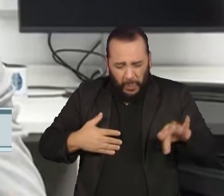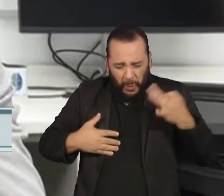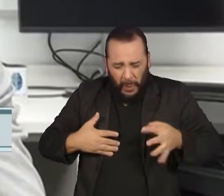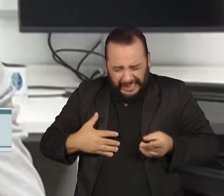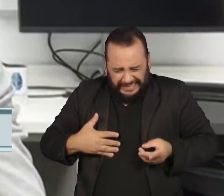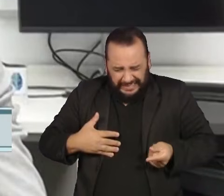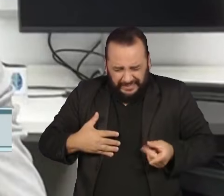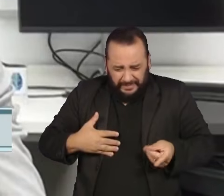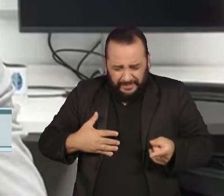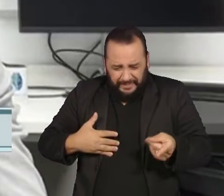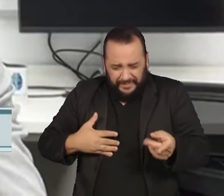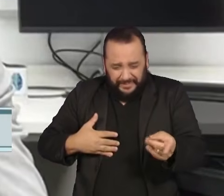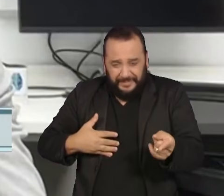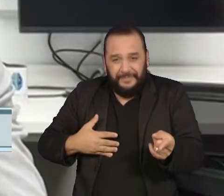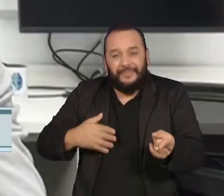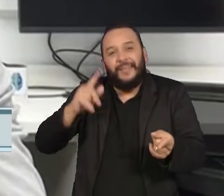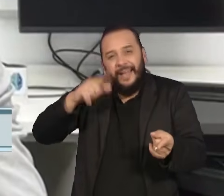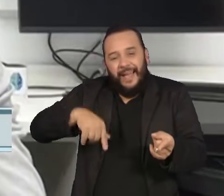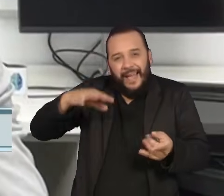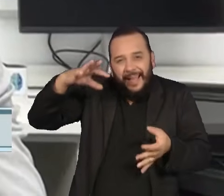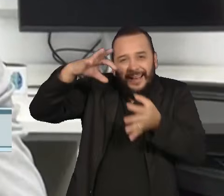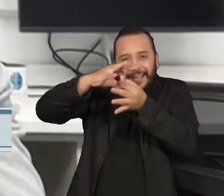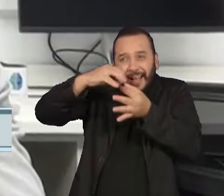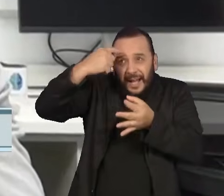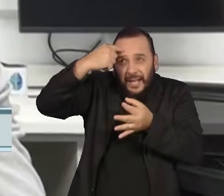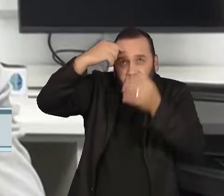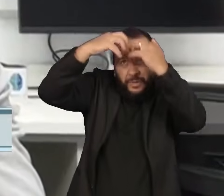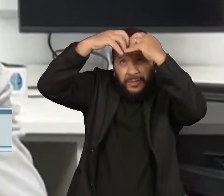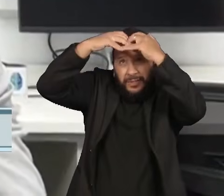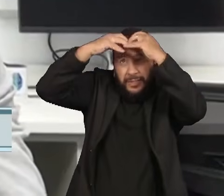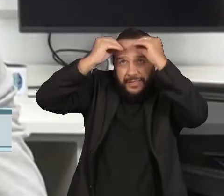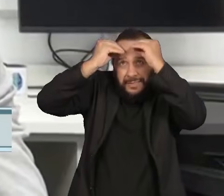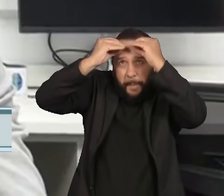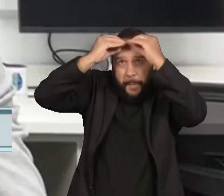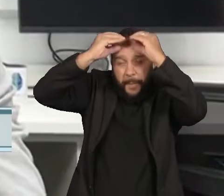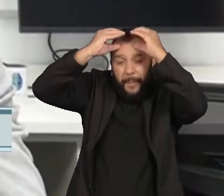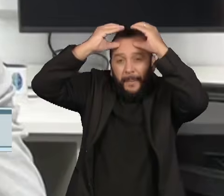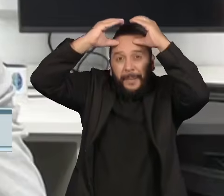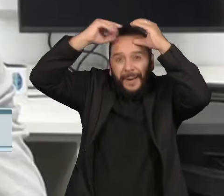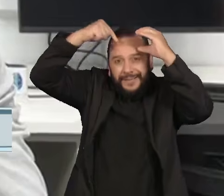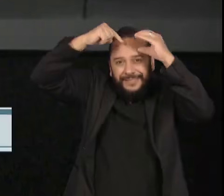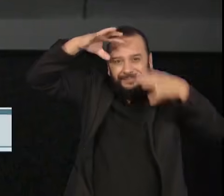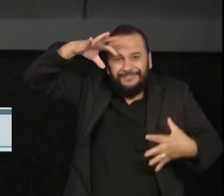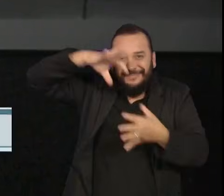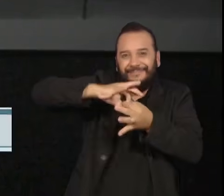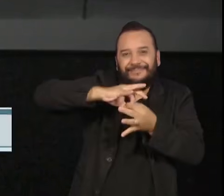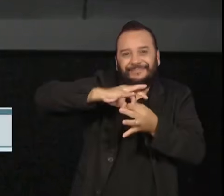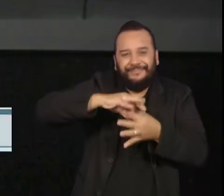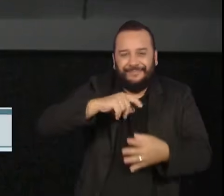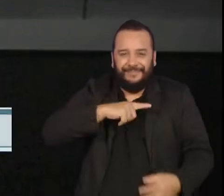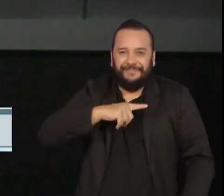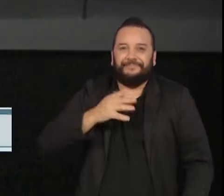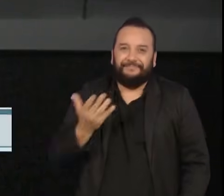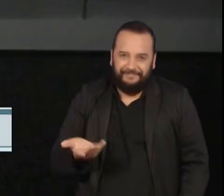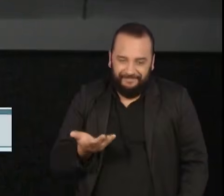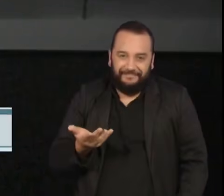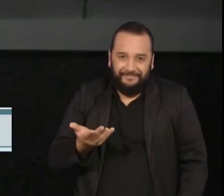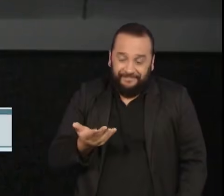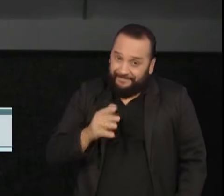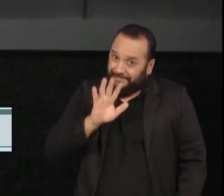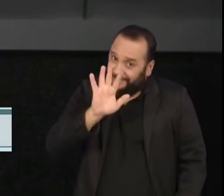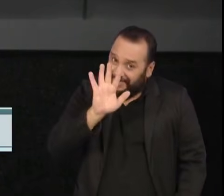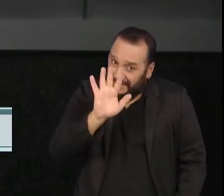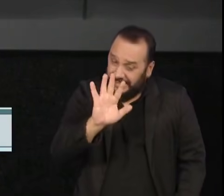um componente do neurodesenvolvimento que é bastante importante. Então, até a gente discute no trabalho se ela não deveria